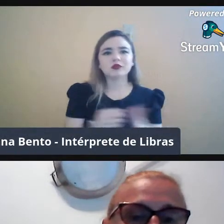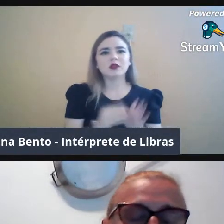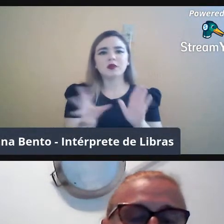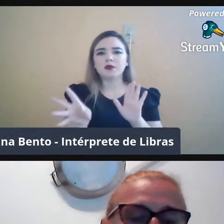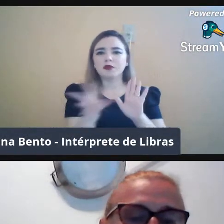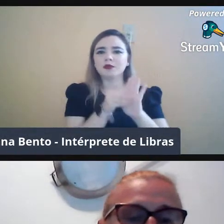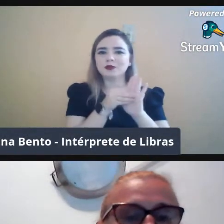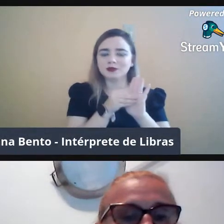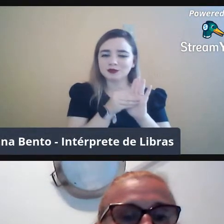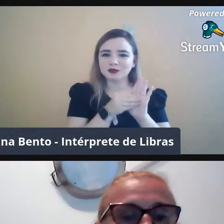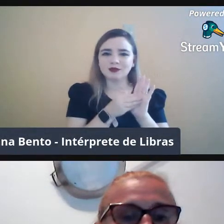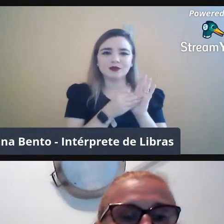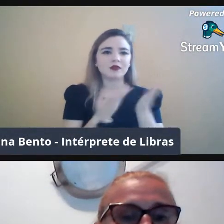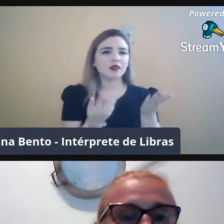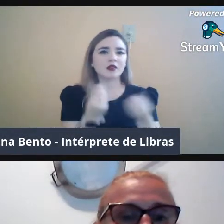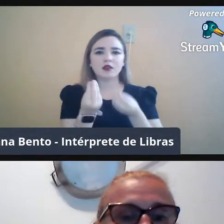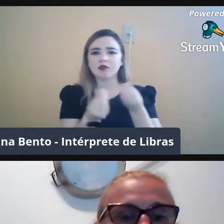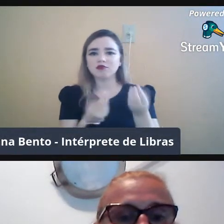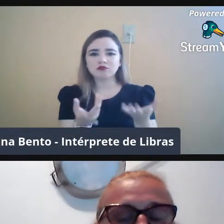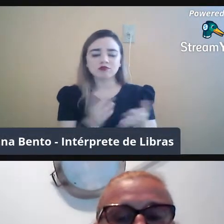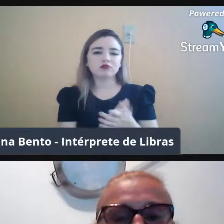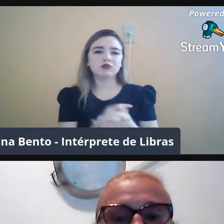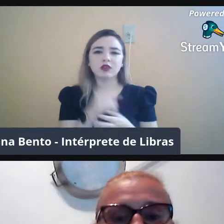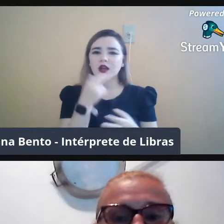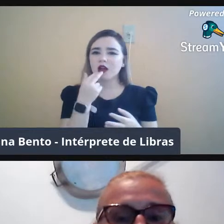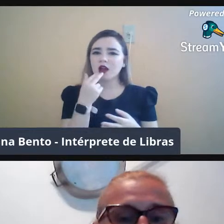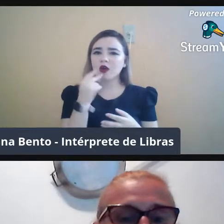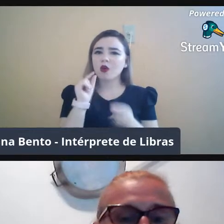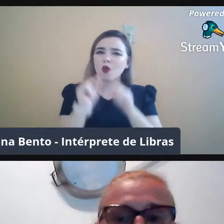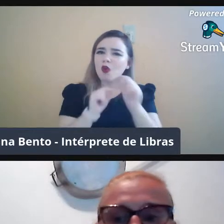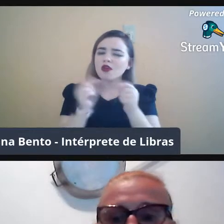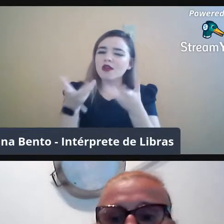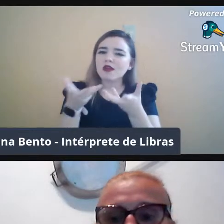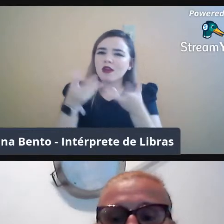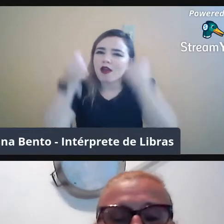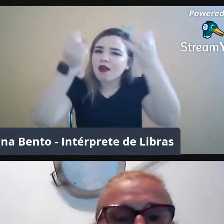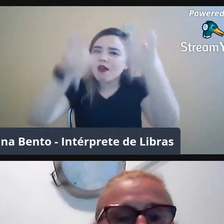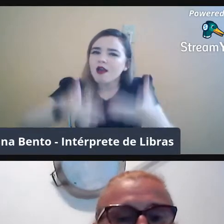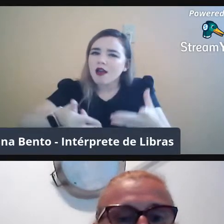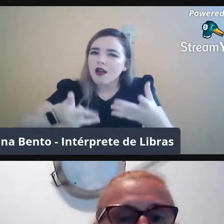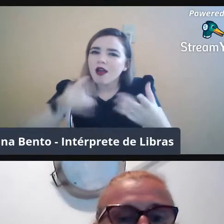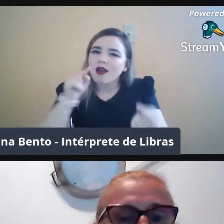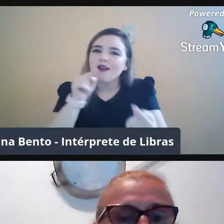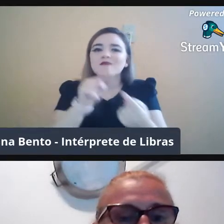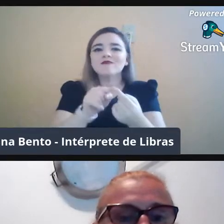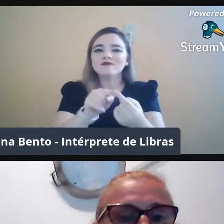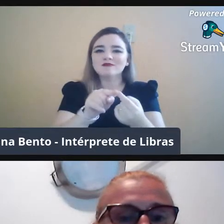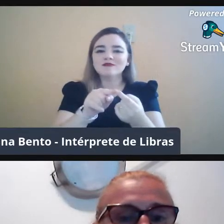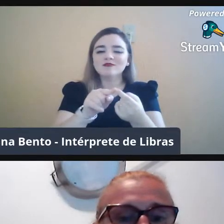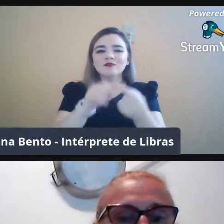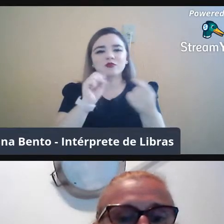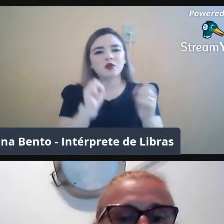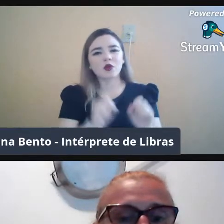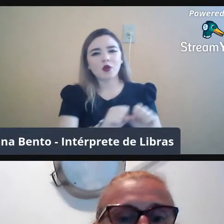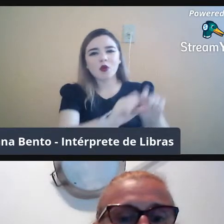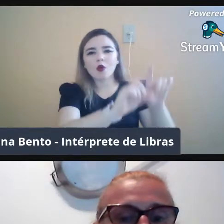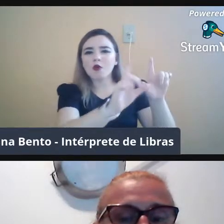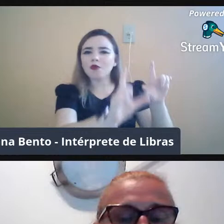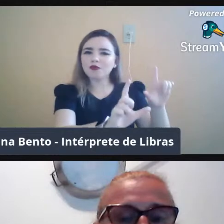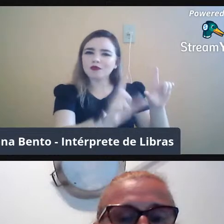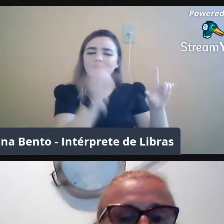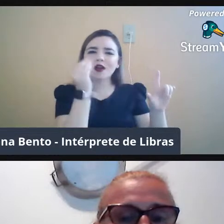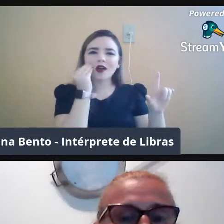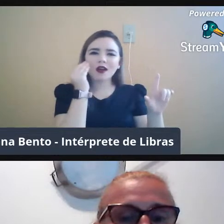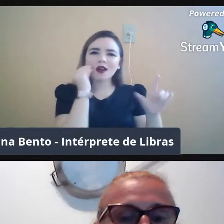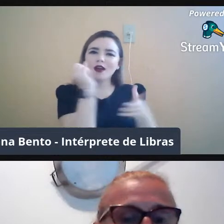linguagem, a mensagem que ele quer passar a partir de materiais que, de repente,